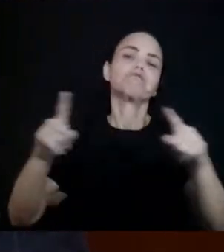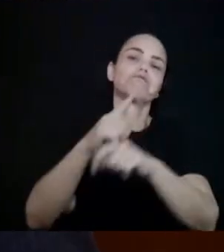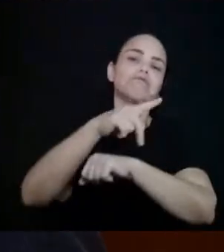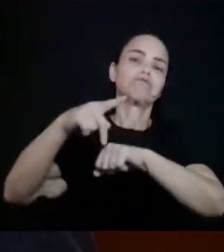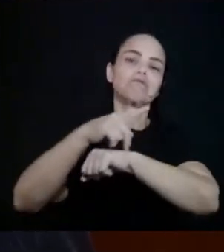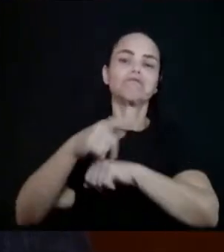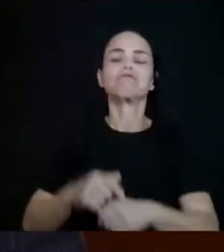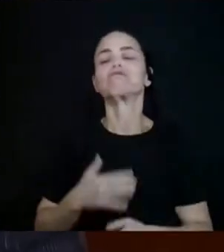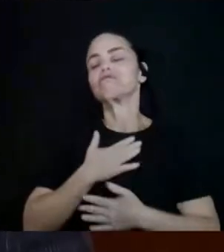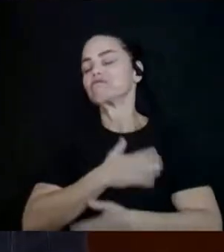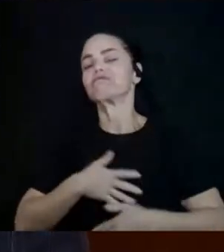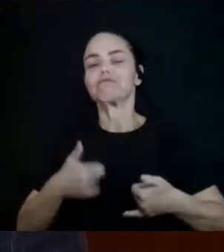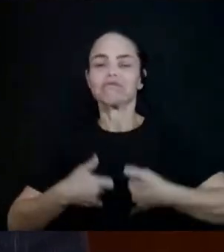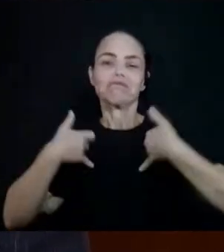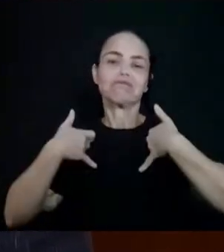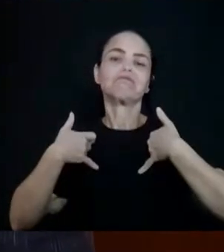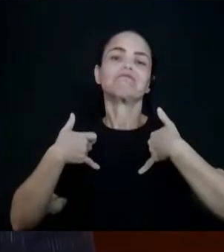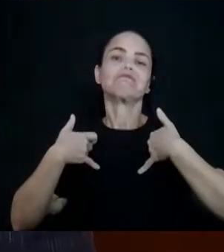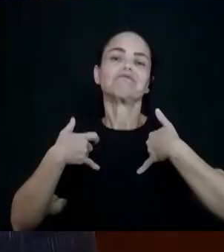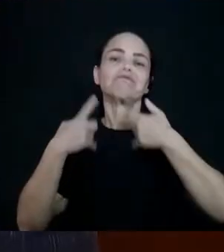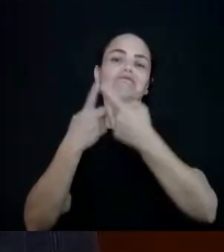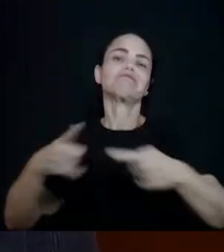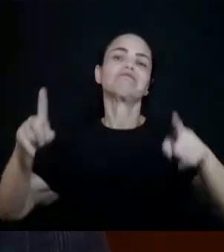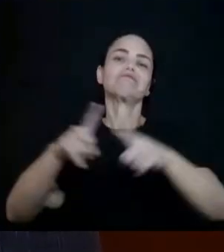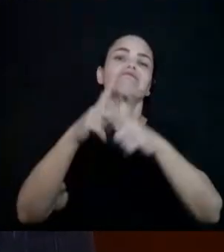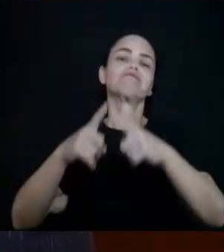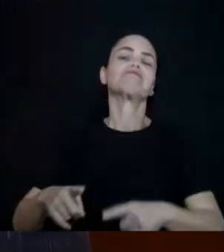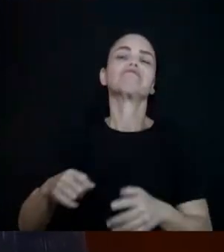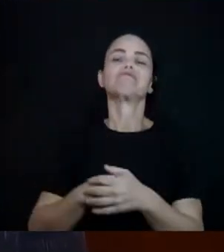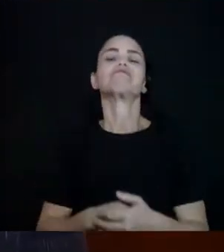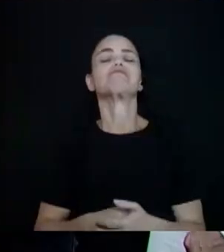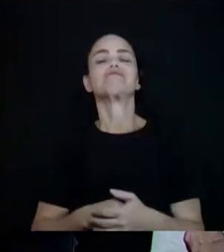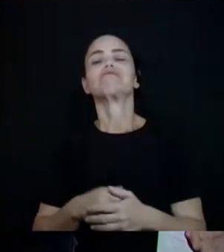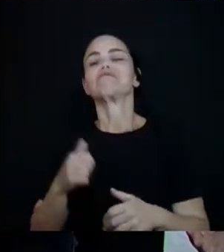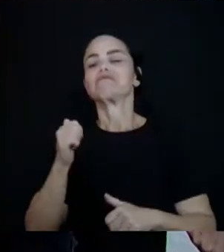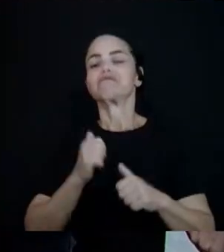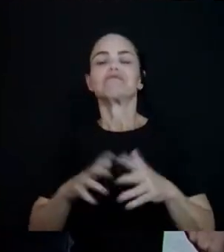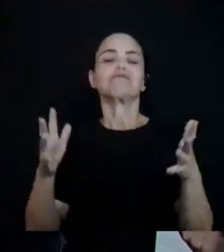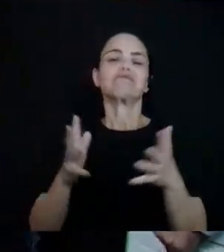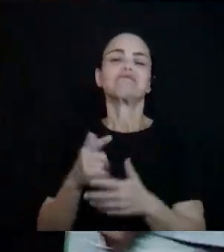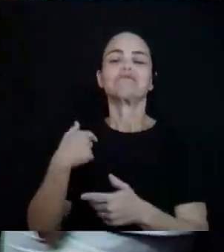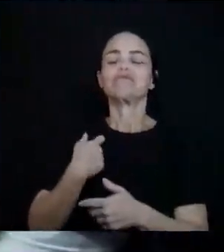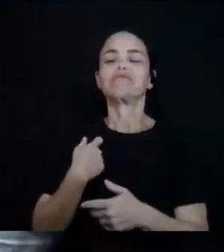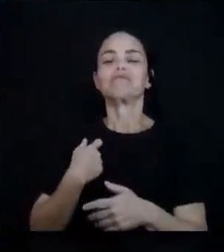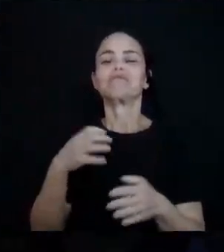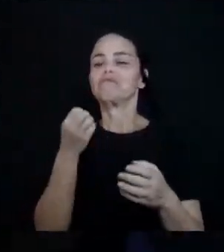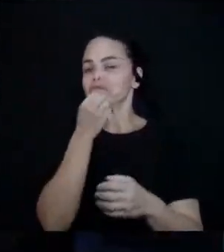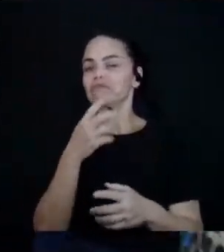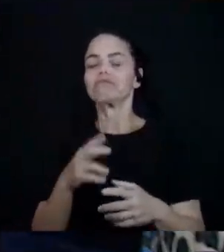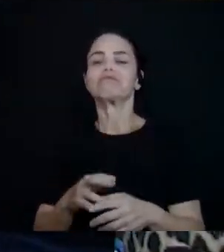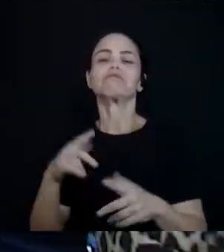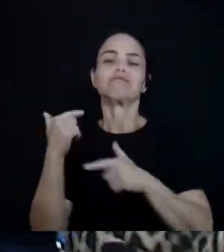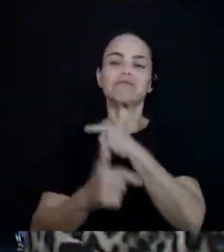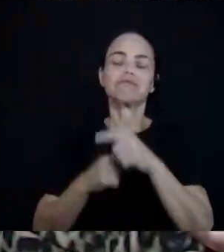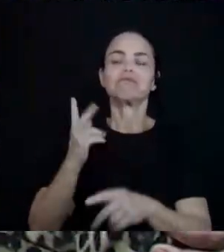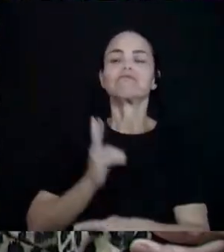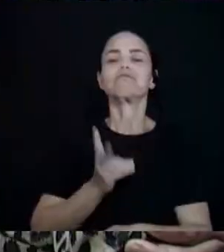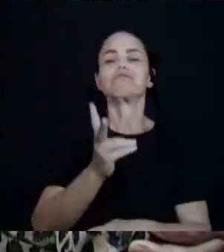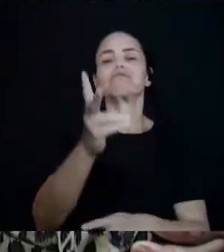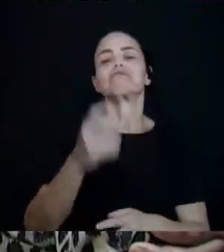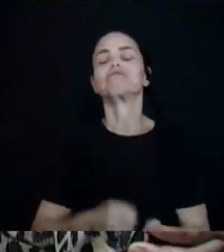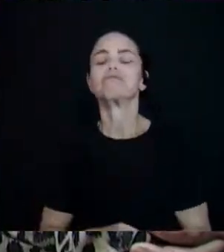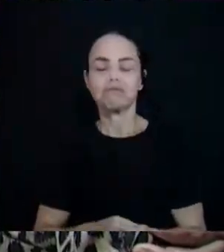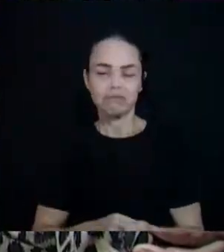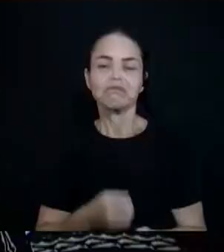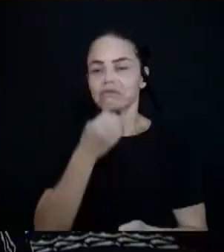o privilégio de poder ser o regente titular e diretor artístico. Então, a minha expectativa é poder fazer um bom trabalho, dar continuidade a muitas coisas boas